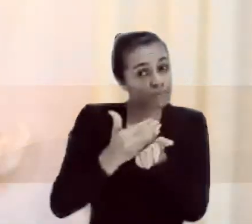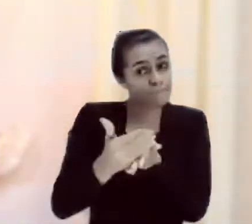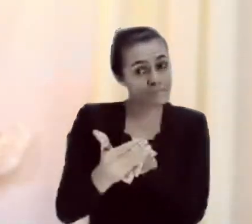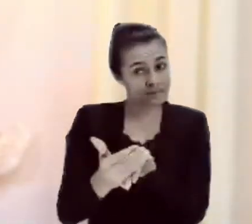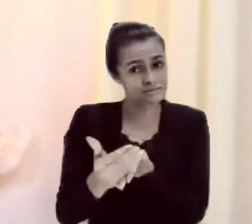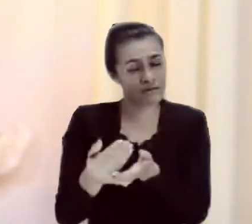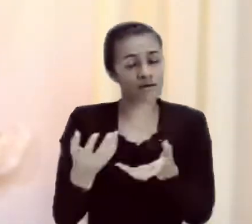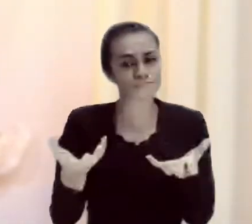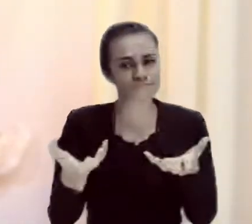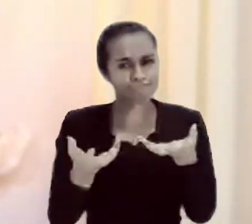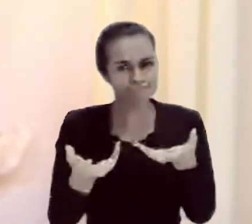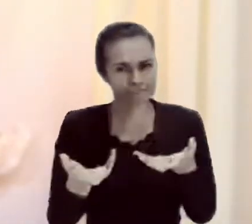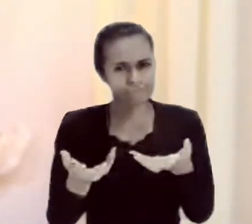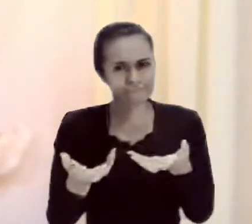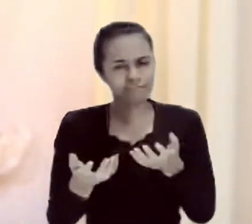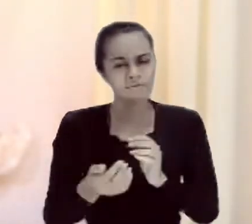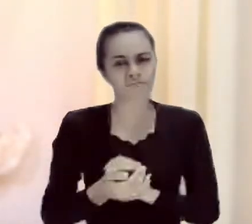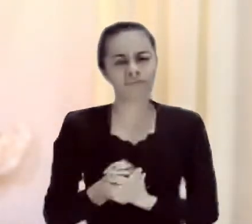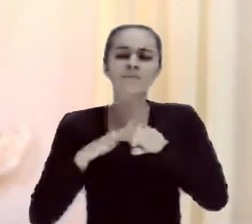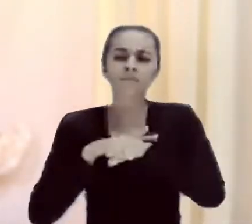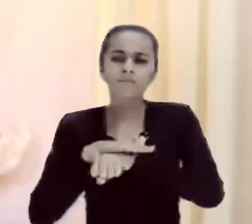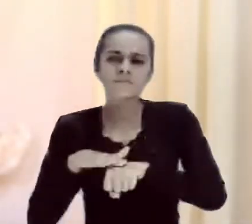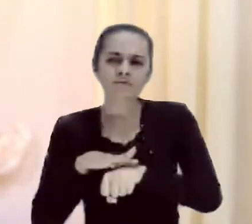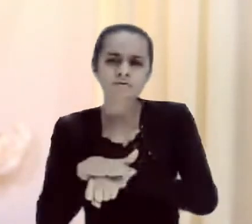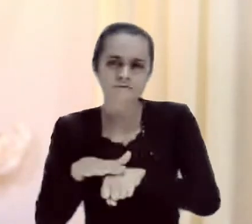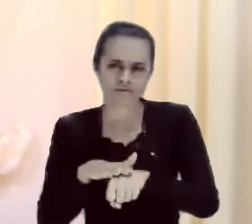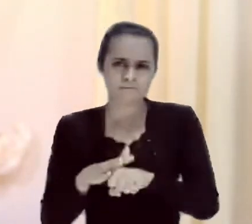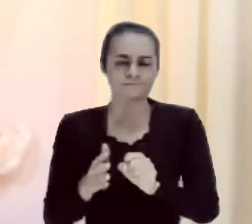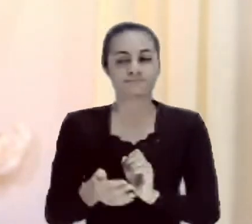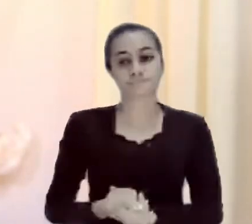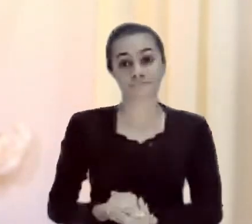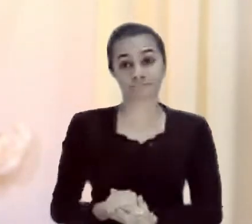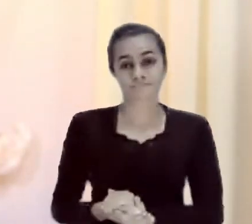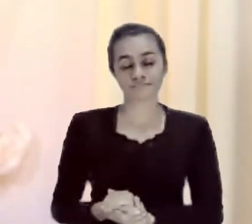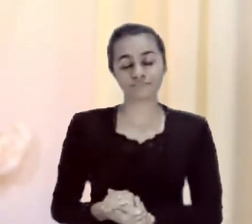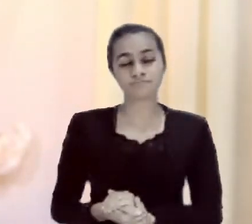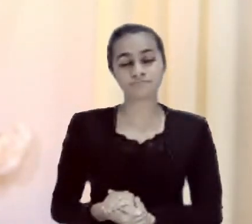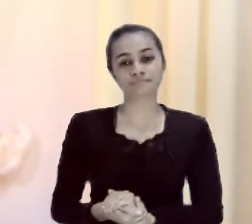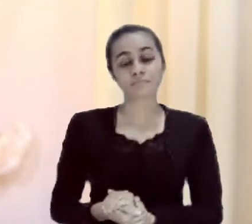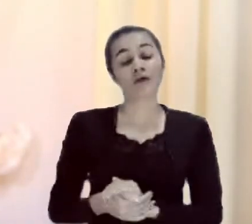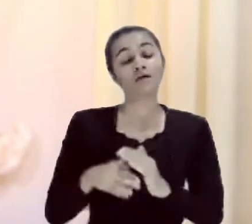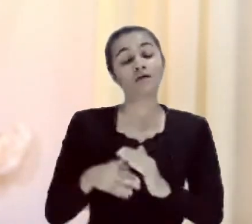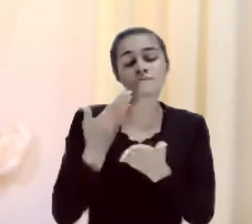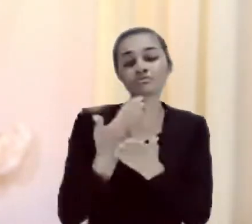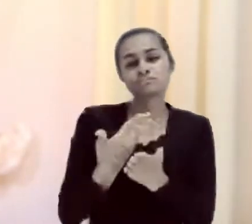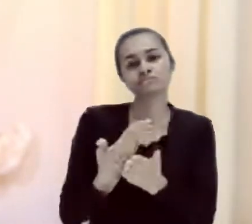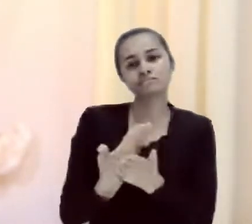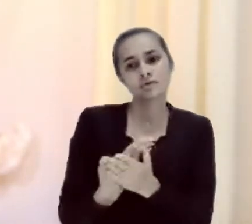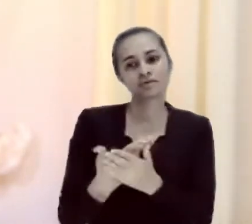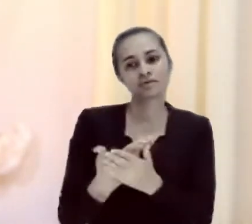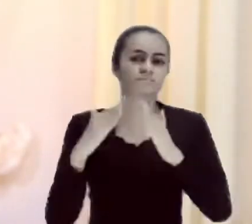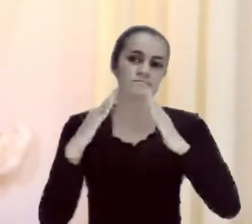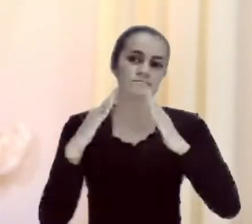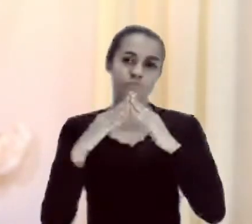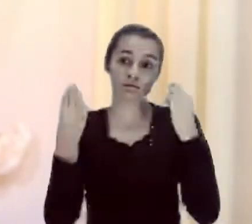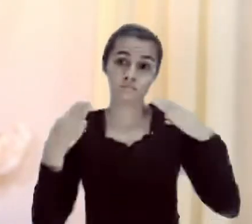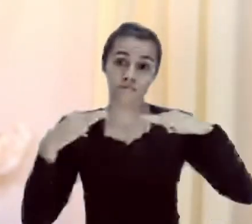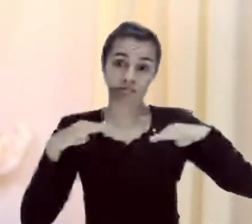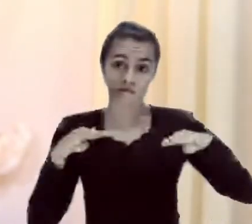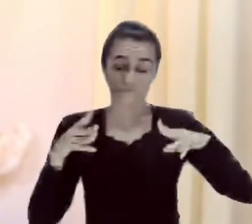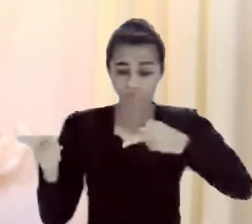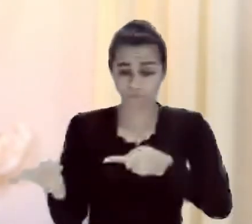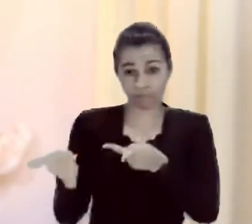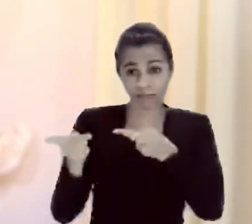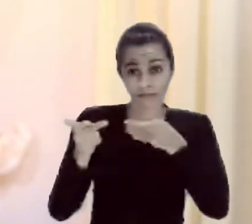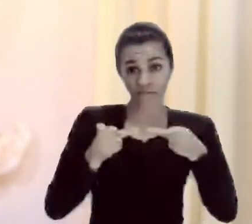com os irmãos. Eu estava fazendo escola missionária quando fui chamado para cuidar dessa casa de